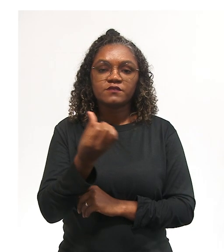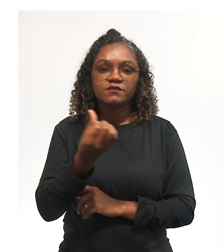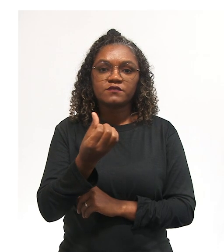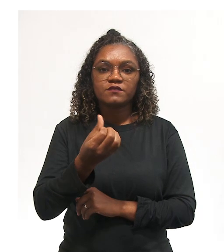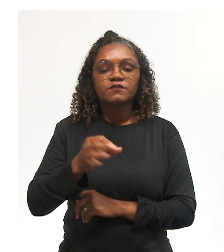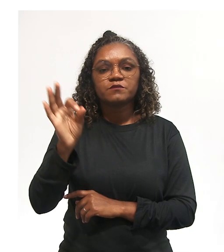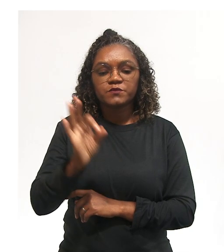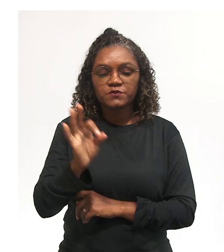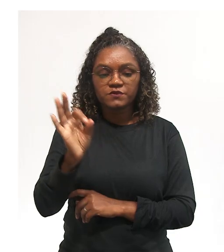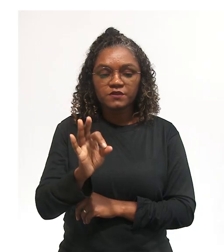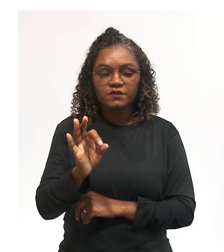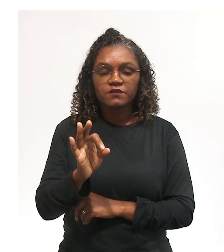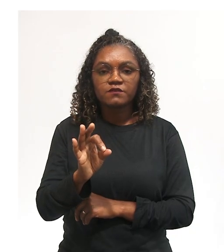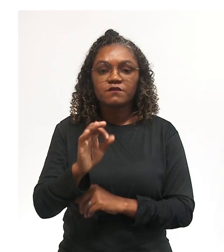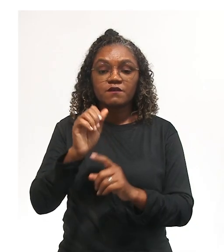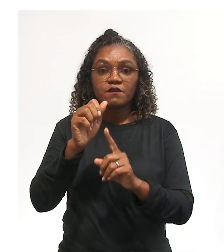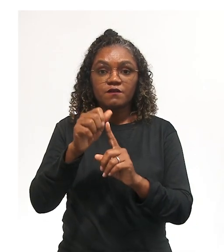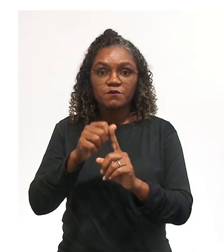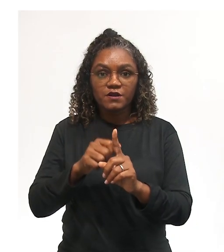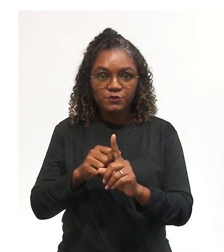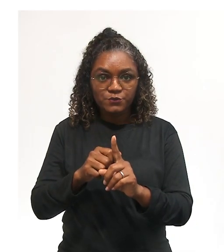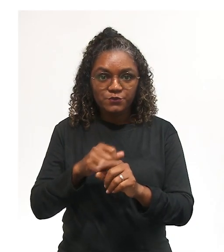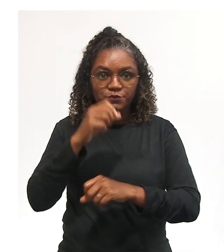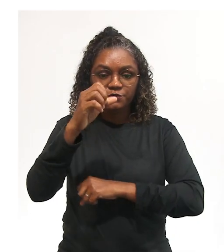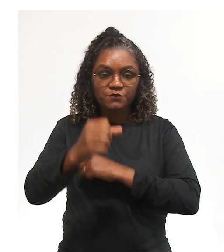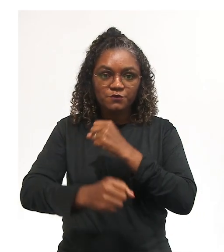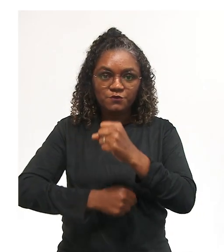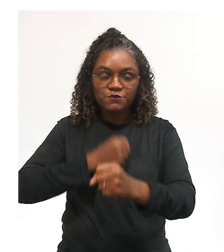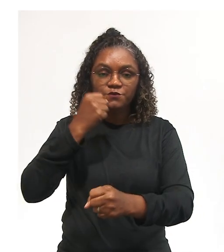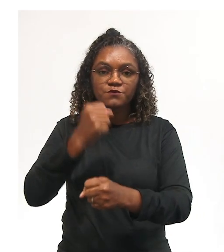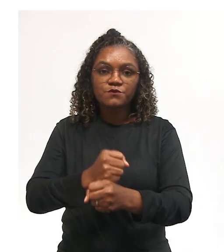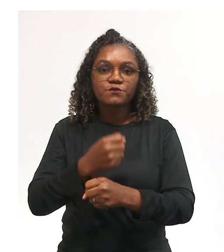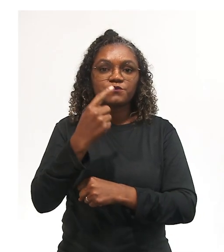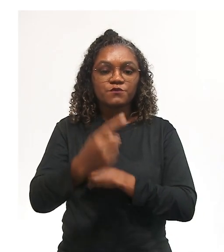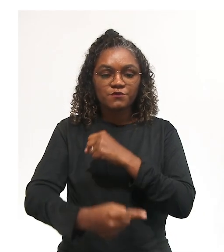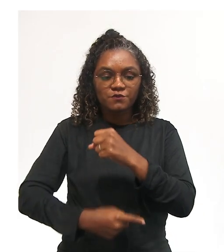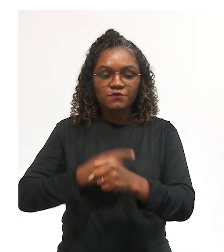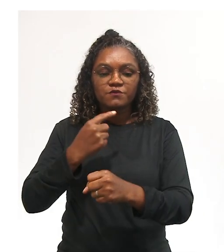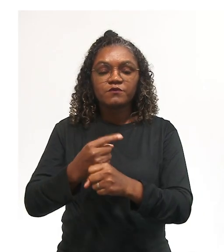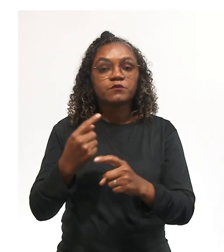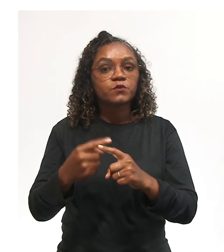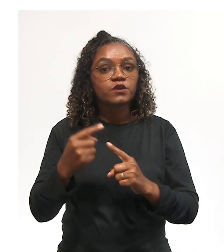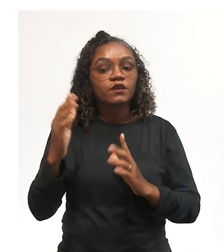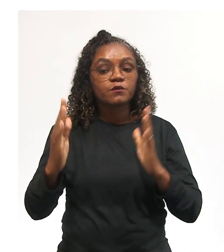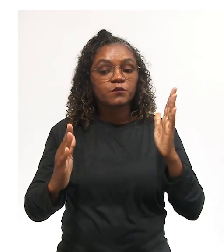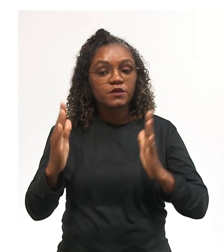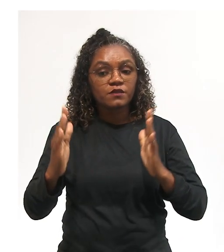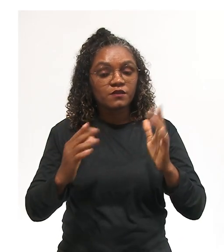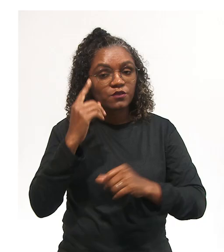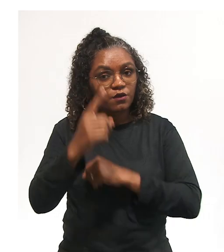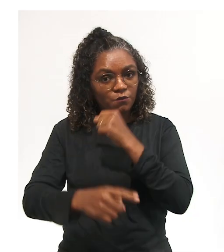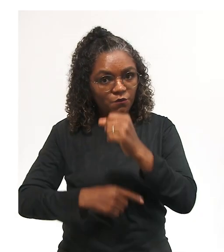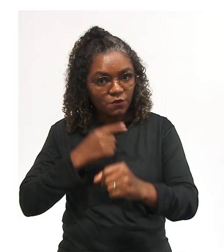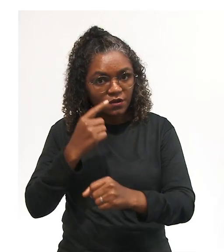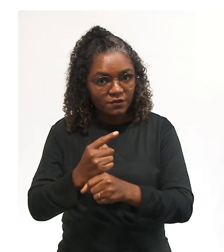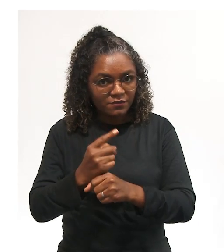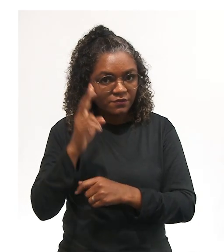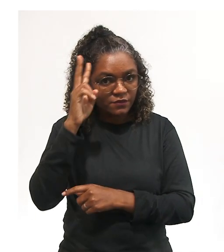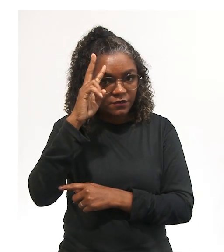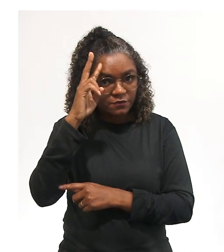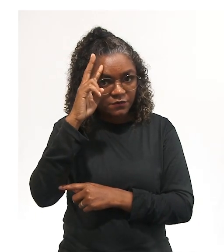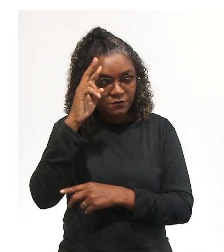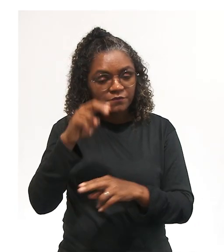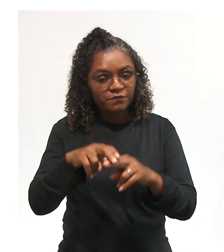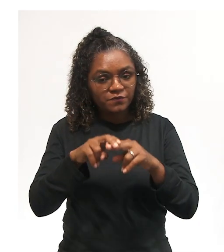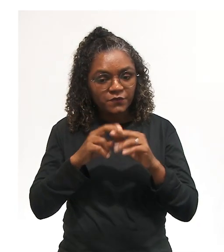41,66% ao ano. Por que ao ano? Porque ele quer a taxa anual. E ele deu para